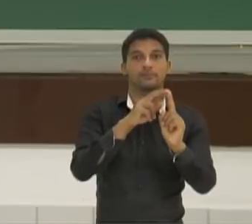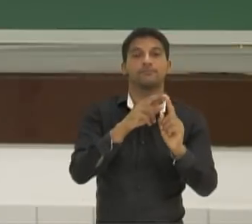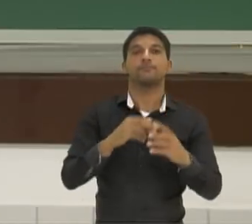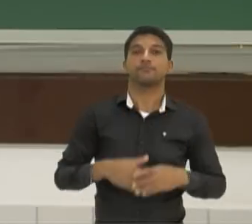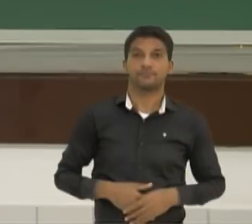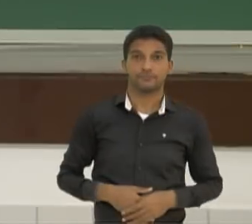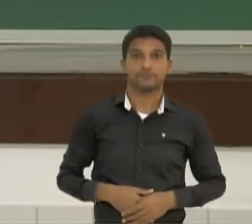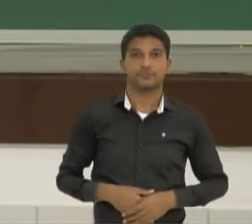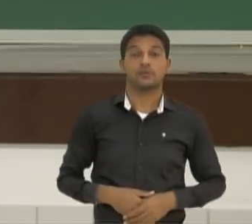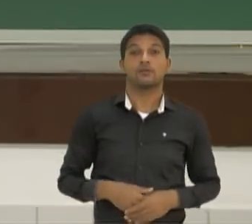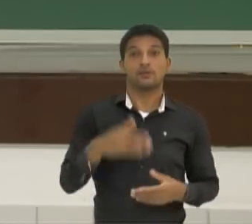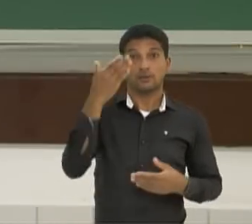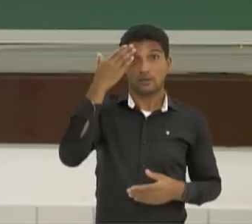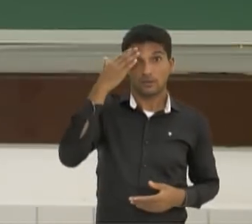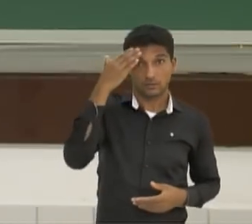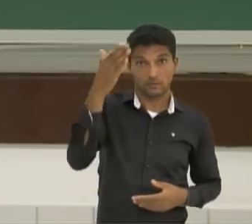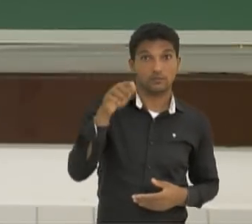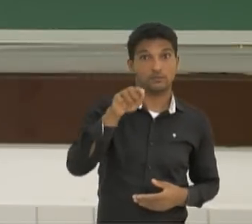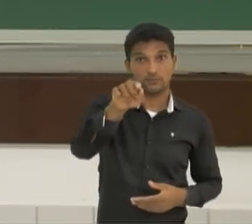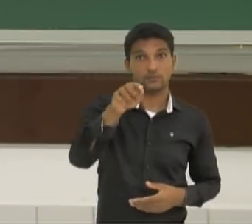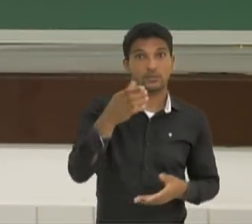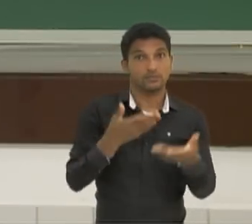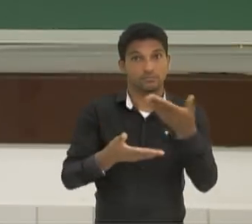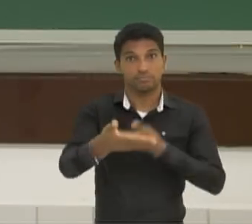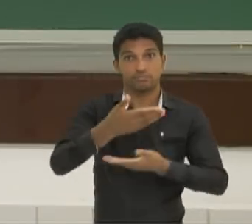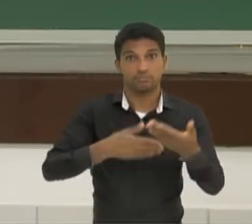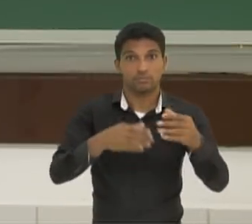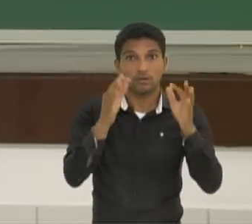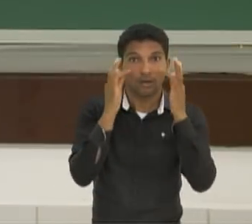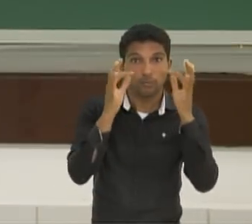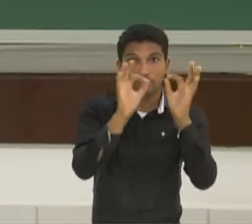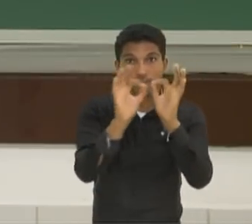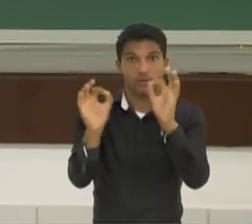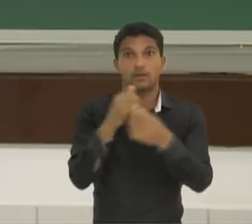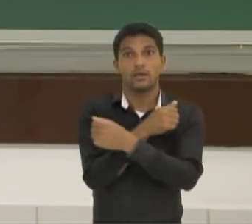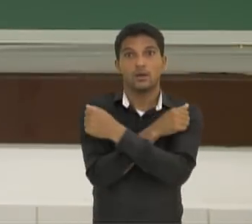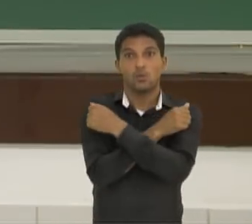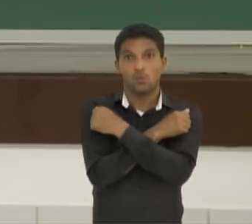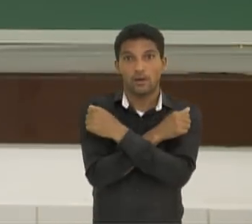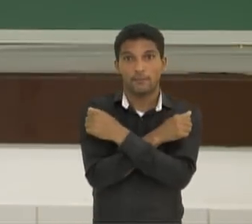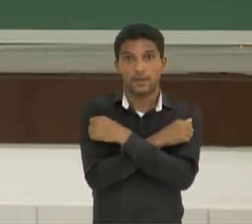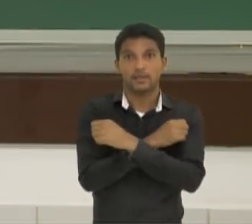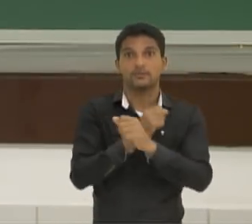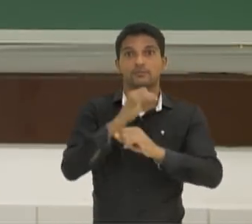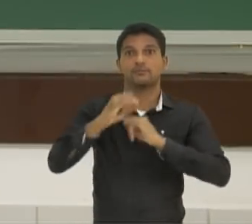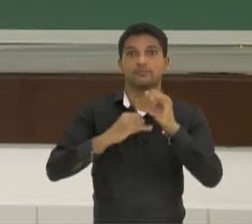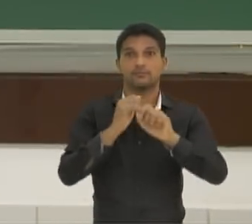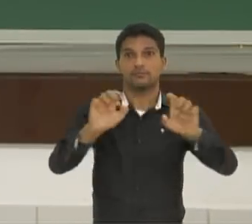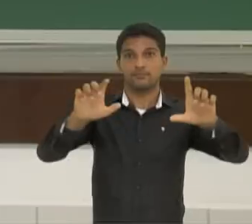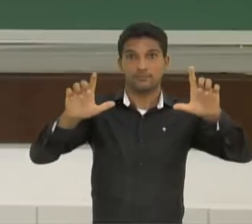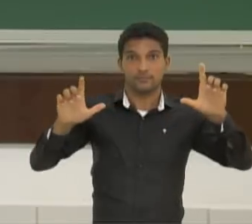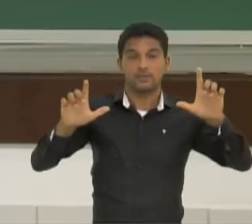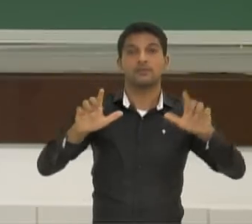aí imensamente a participação de todos vocês. Um abraço virtual e continuem em suas casas se puderem.